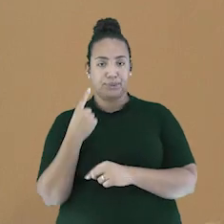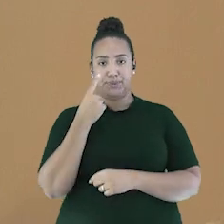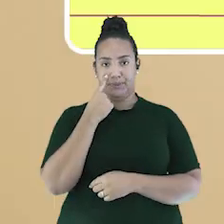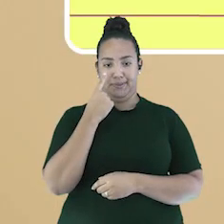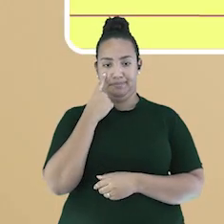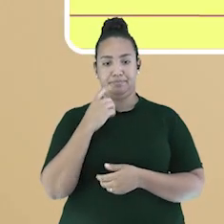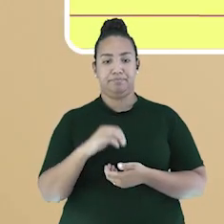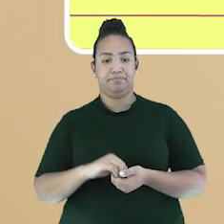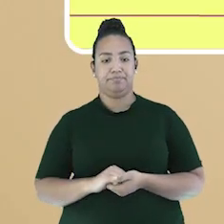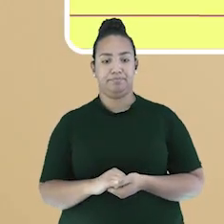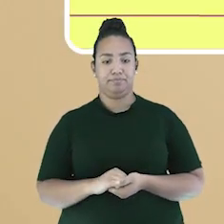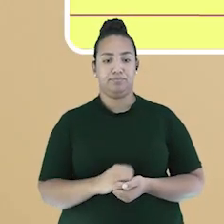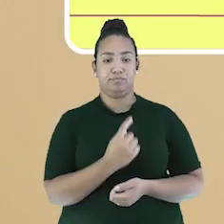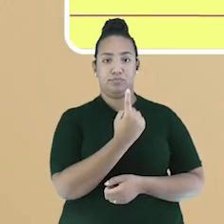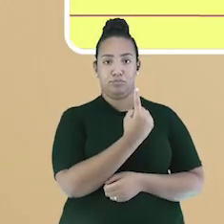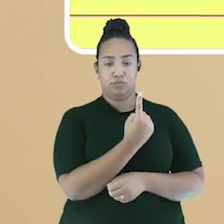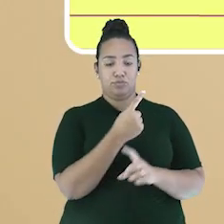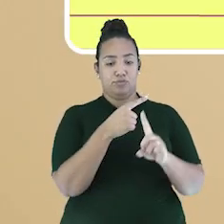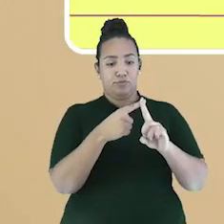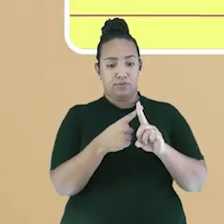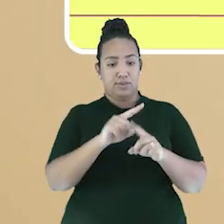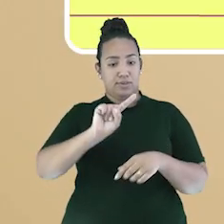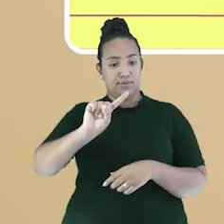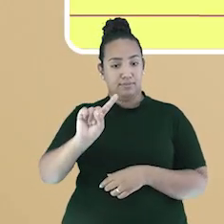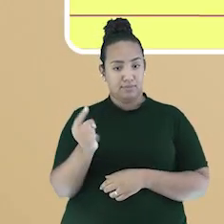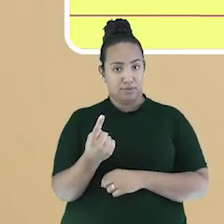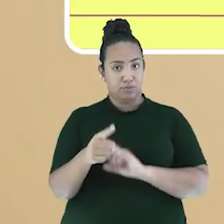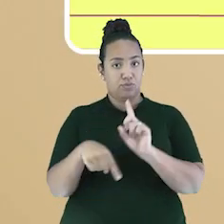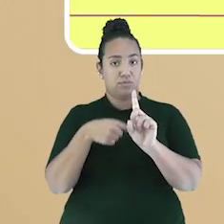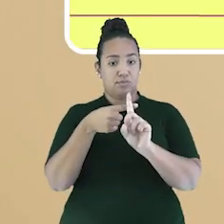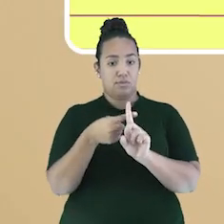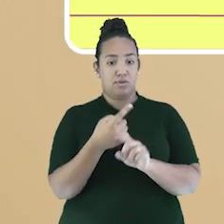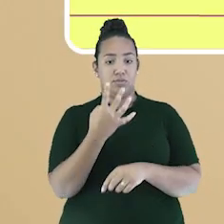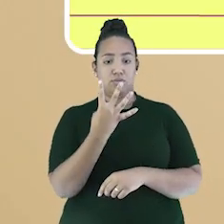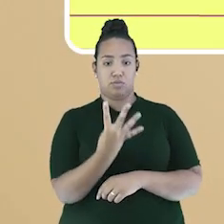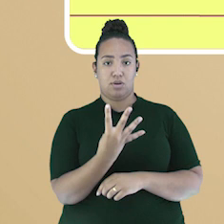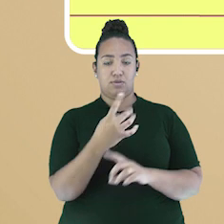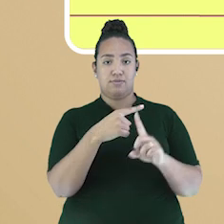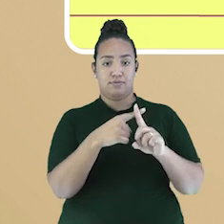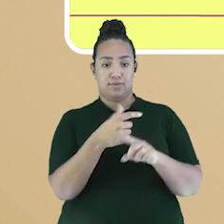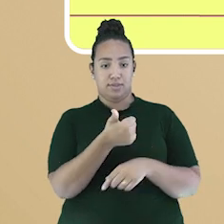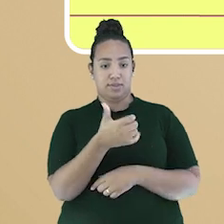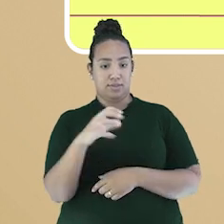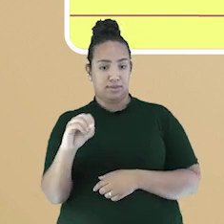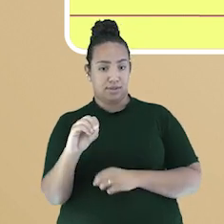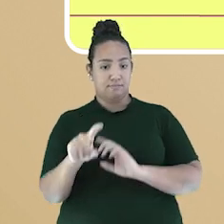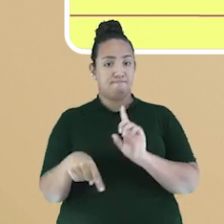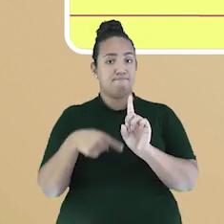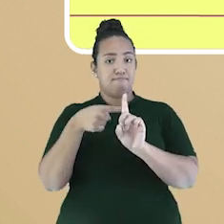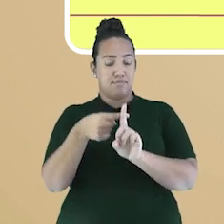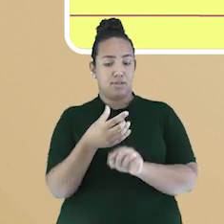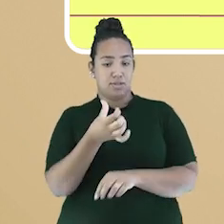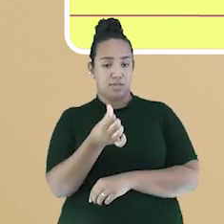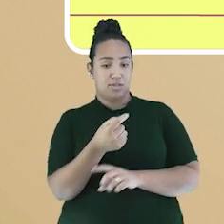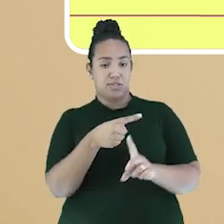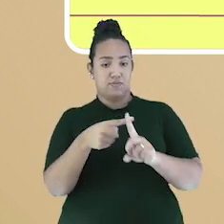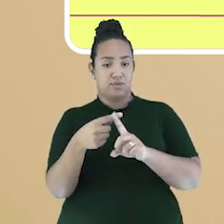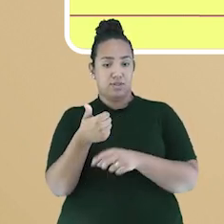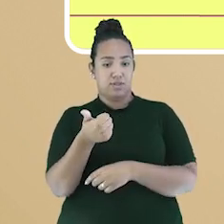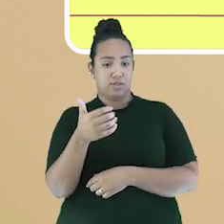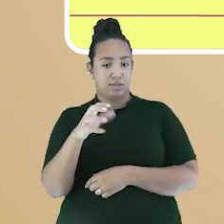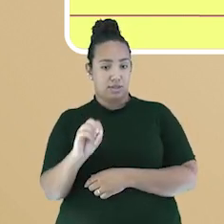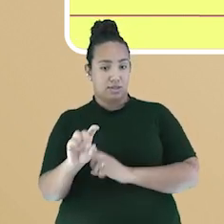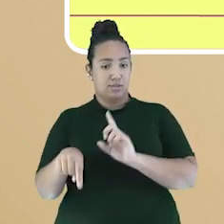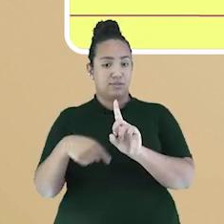forma 1 vezes 1000 mais quatro vezes 100 mais 6 vezes 10